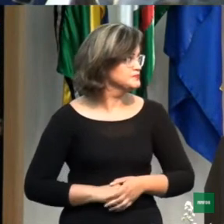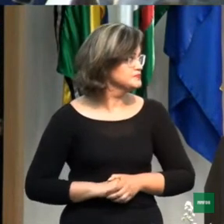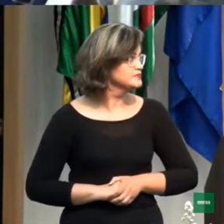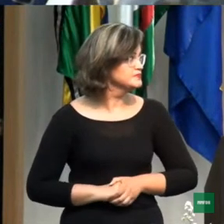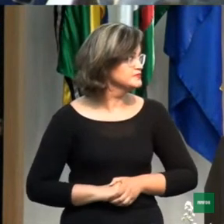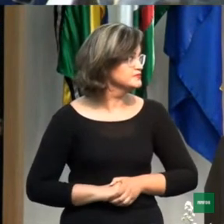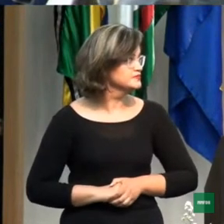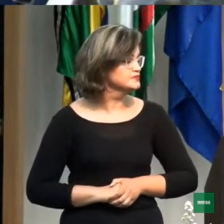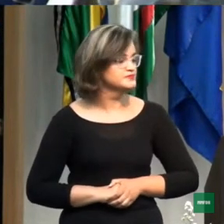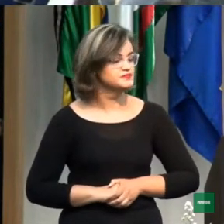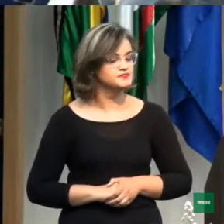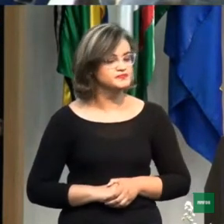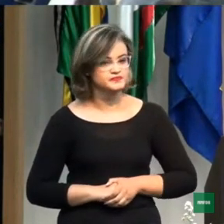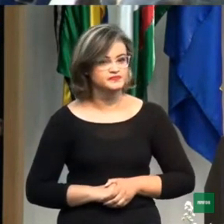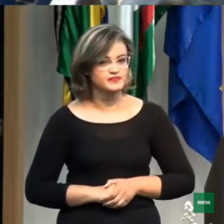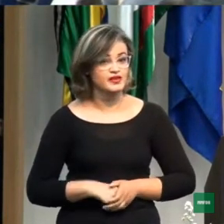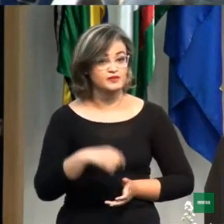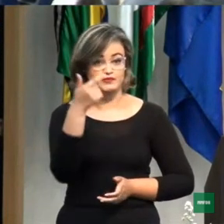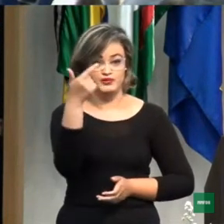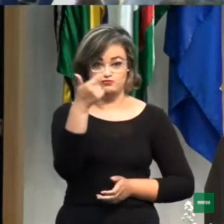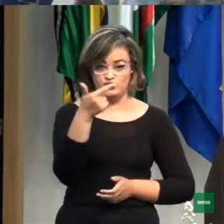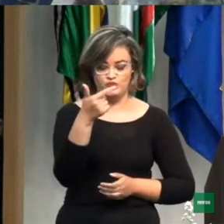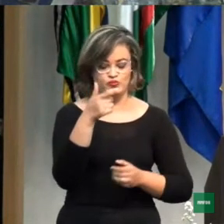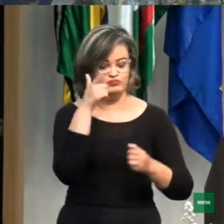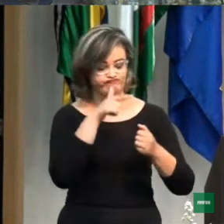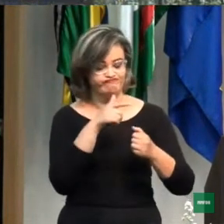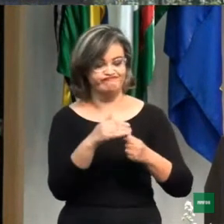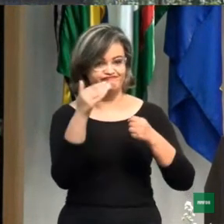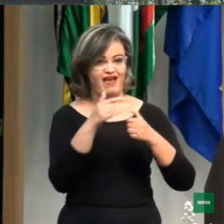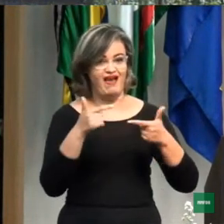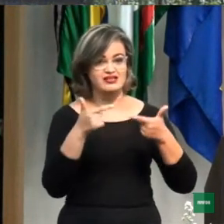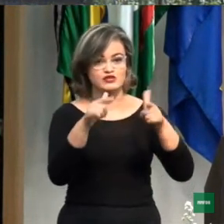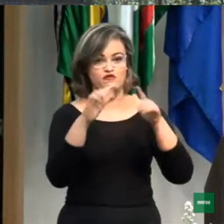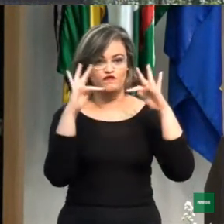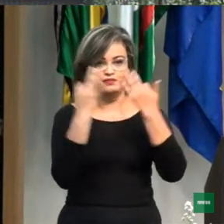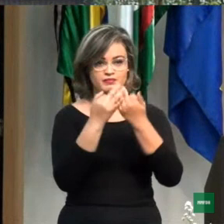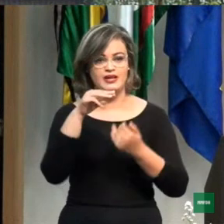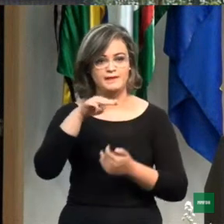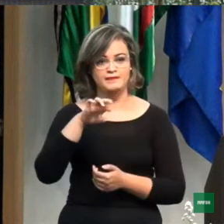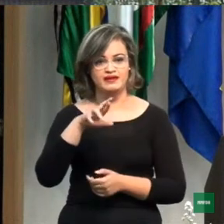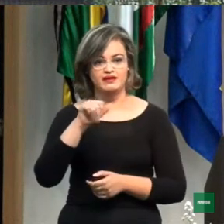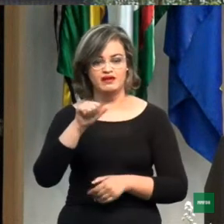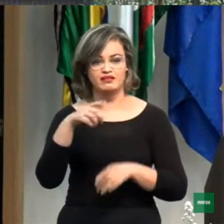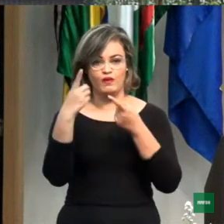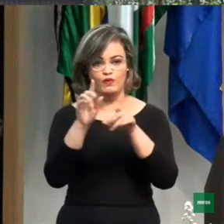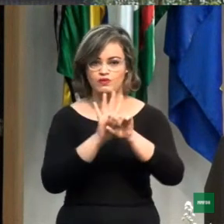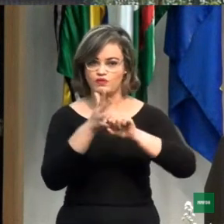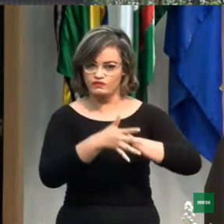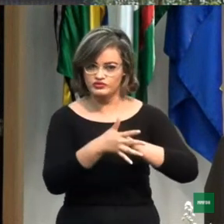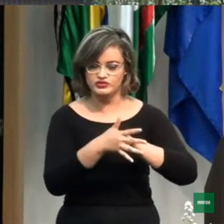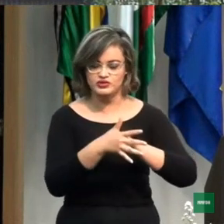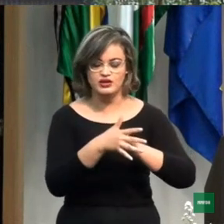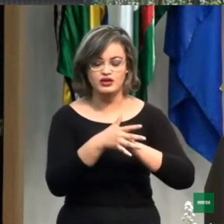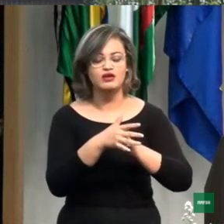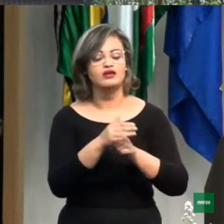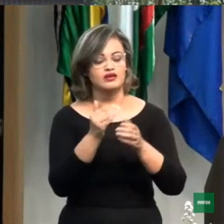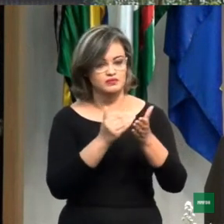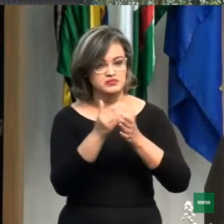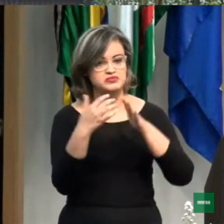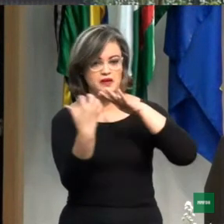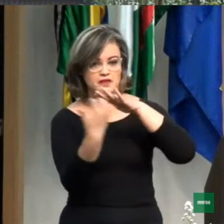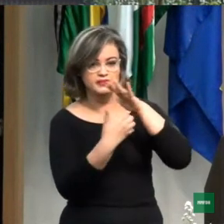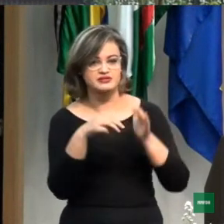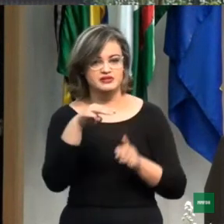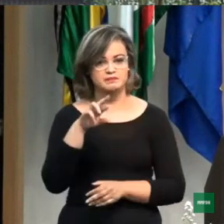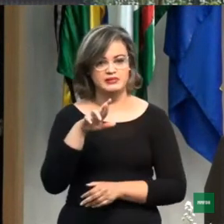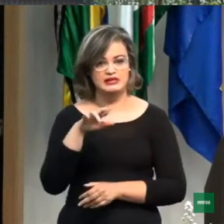Pelo segundo lugar, Ação Família Miranda contra o Covid-19, implementada pela empresa Miranda Computação e